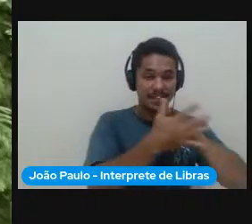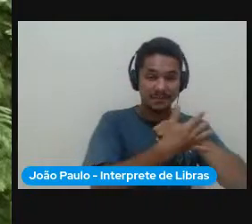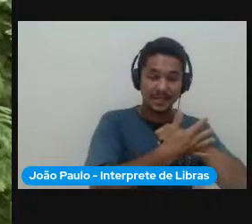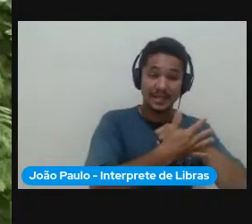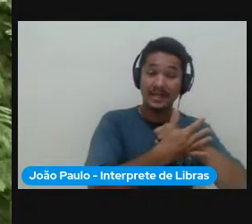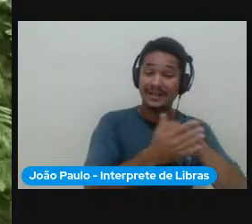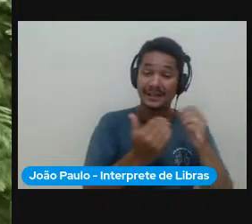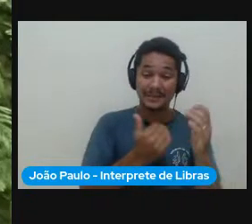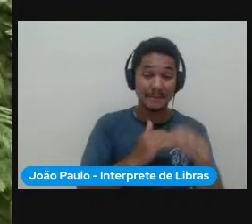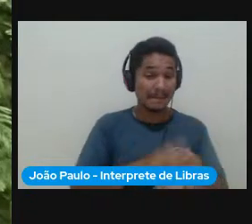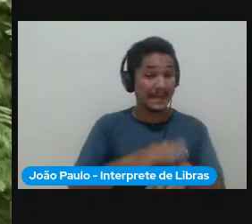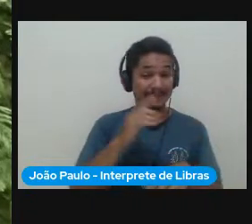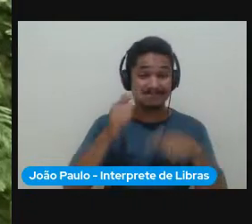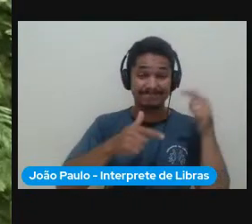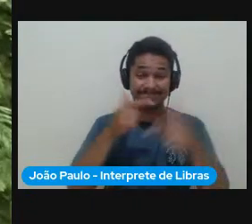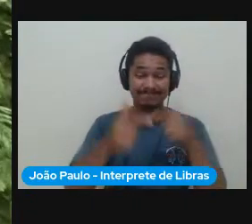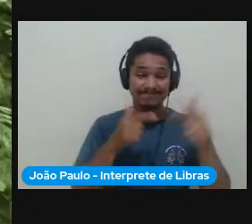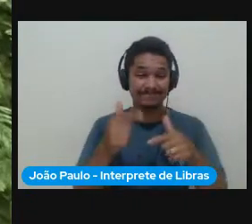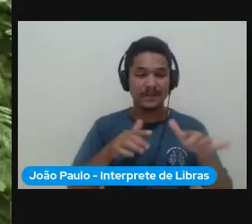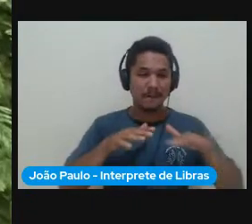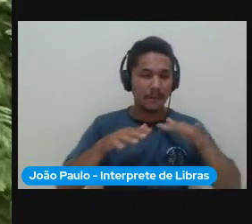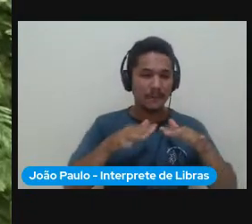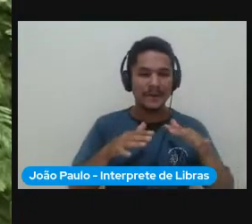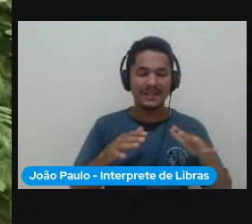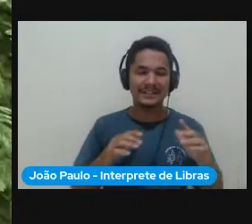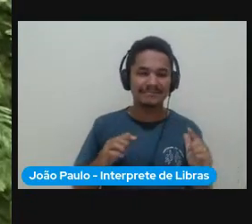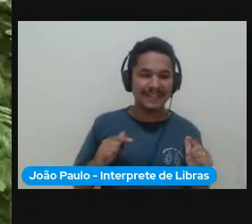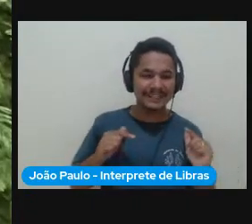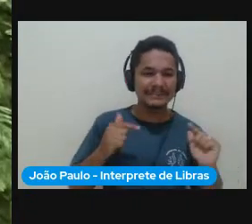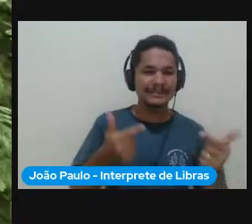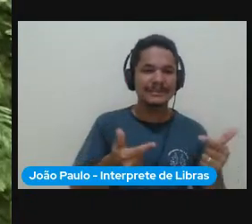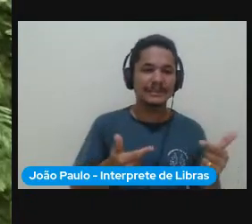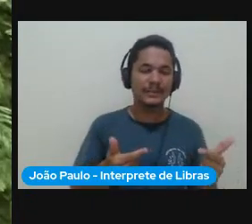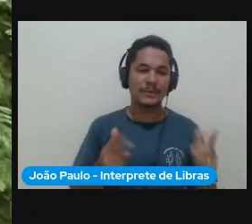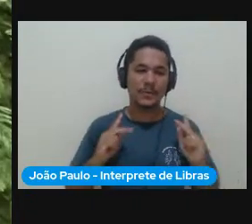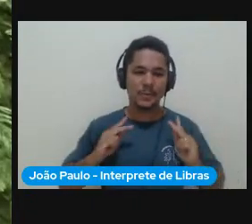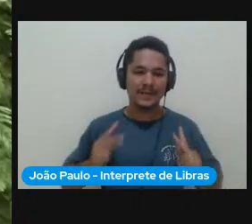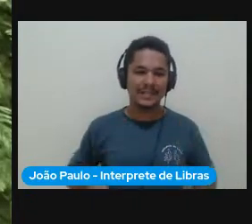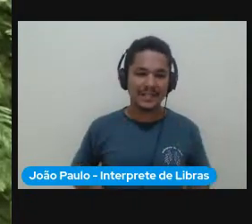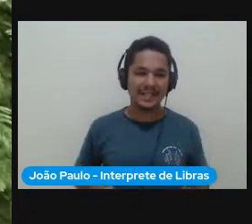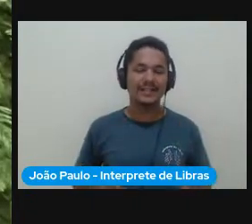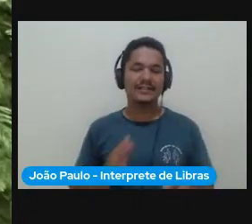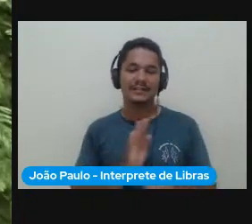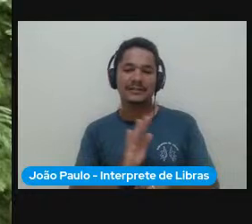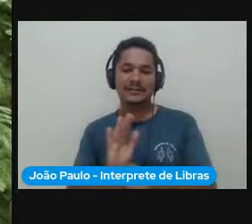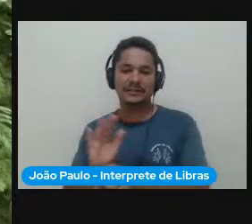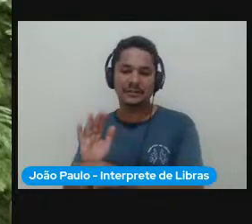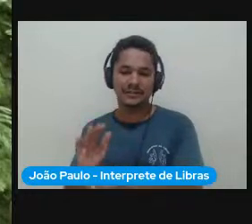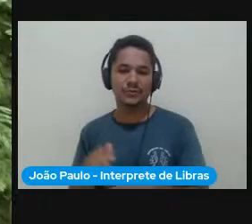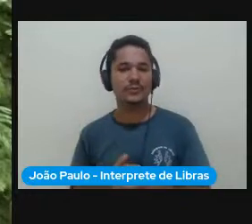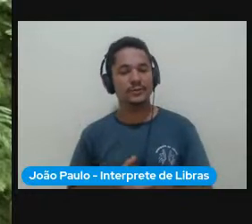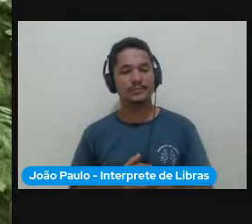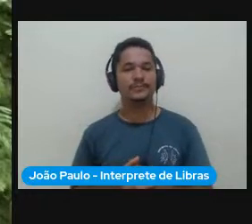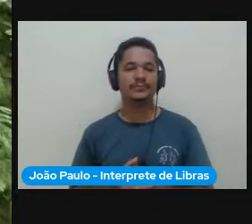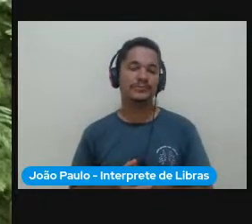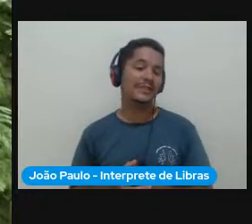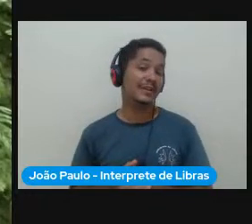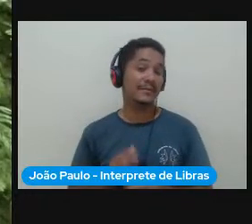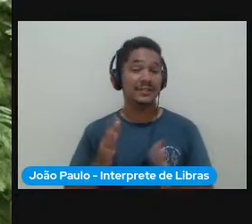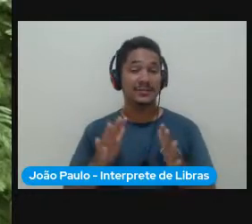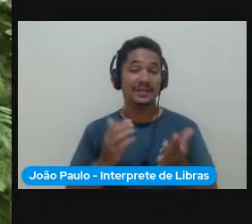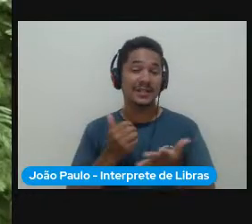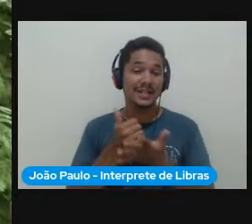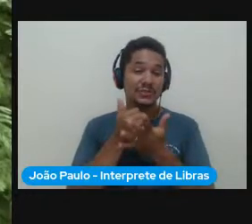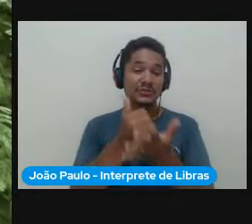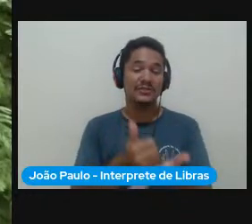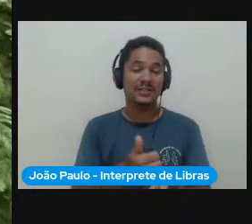um movimento de ação humanitária e atendemos mais de 14 milhões de pessoas a nível nacional através dessa